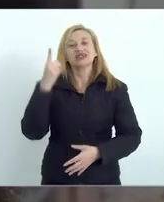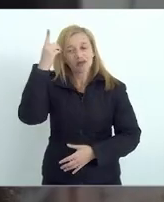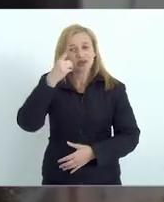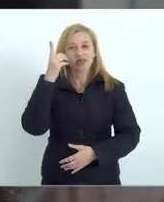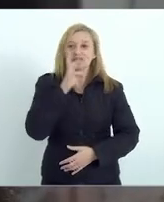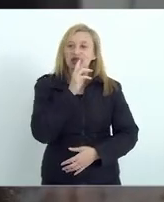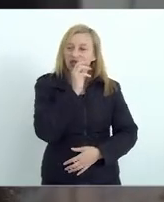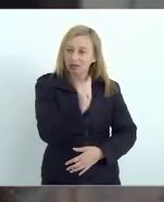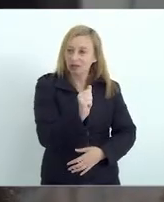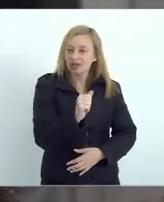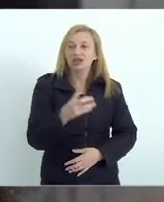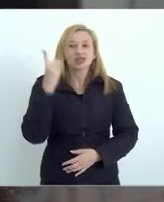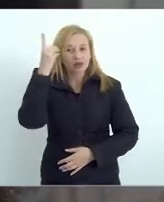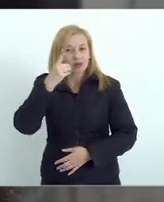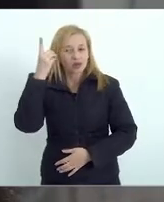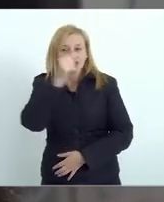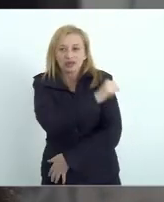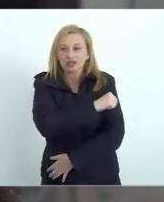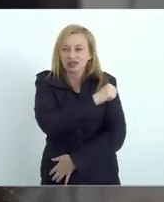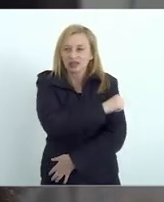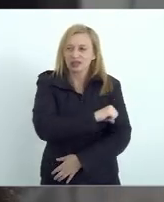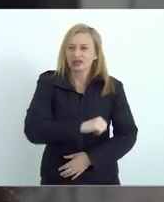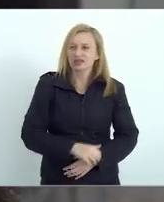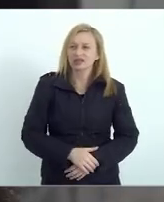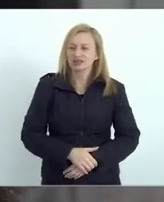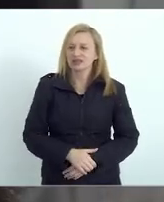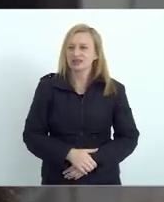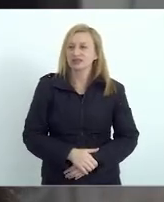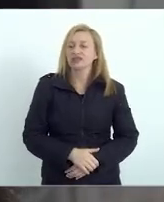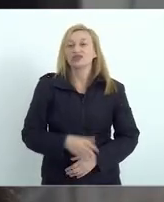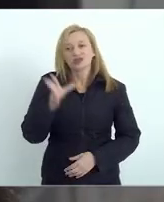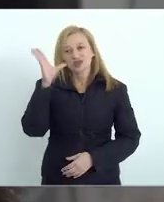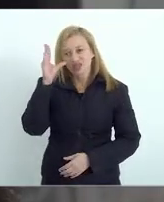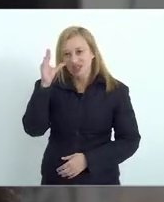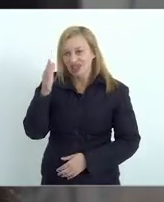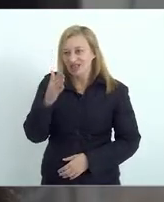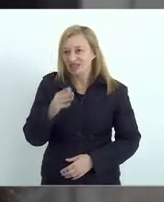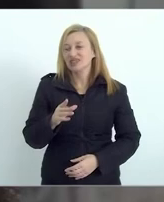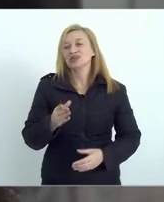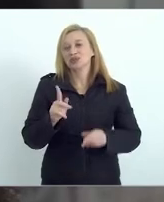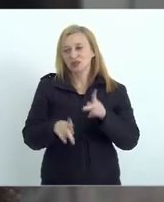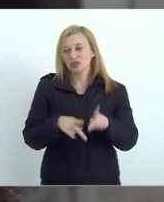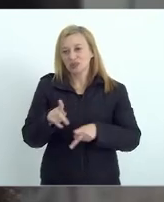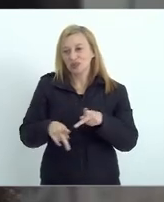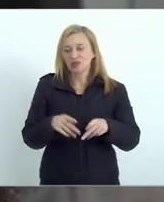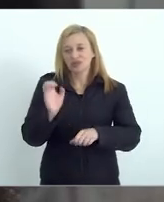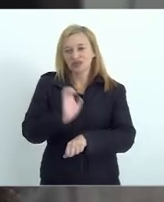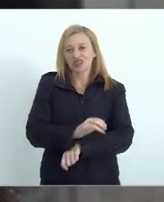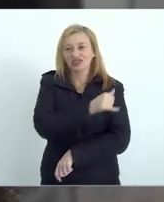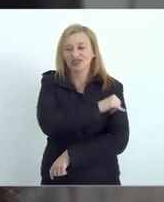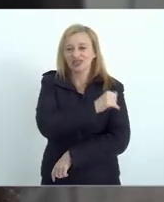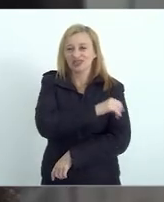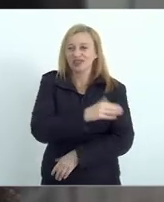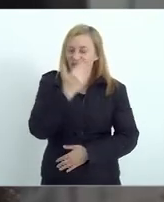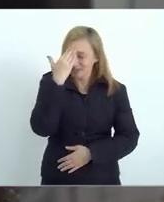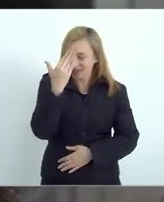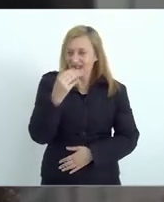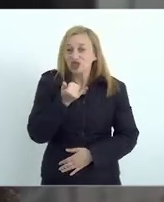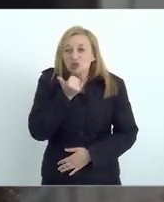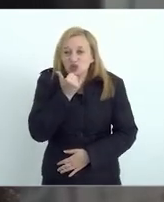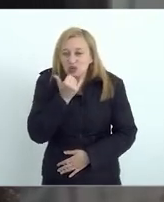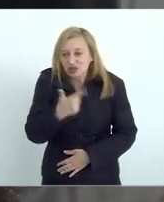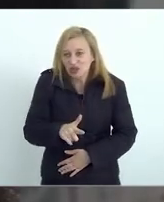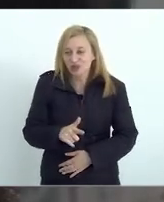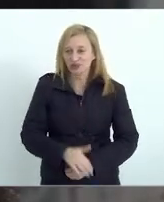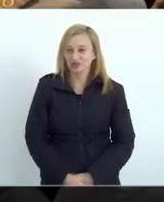deputado Rodrigo Amorim e da deputada enfermeira Rejane é na defesa aí dos interesses da população do estado do Rio de Janeiro Muito Obrigado e